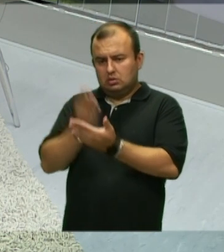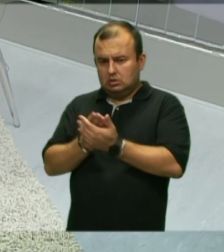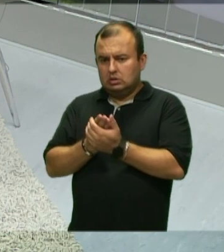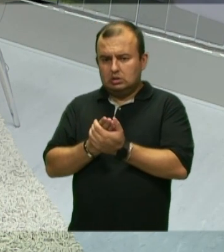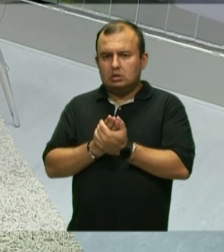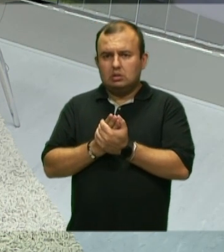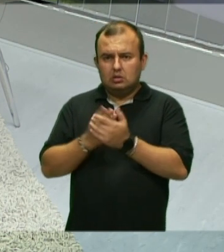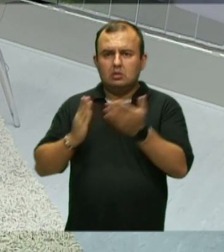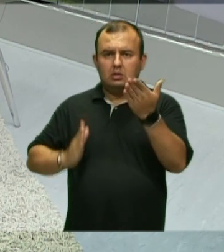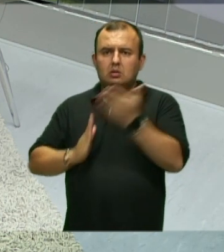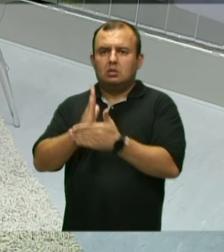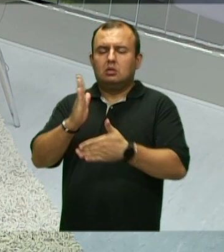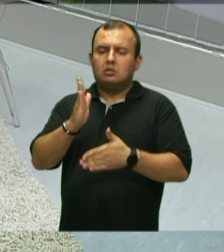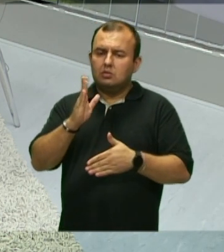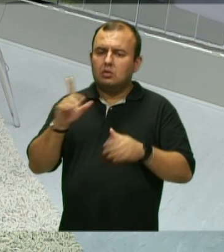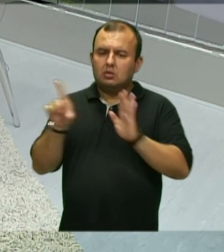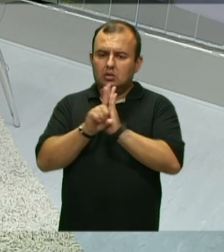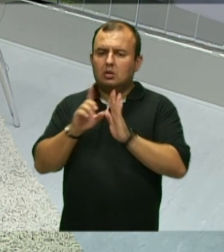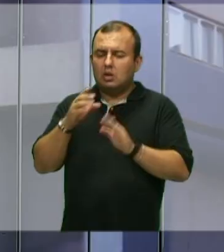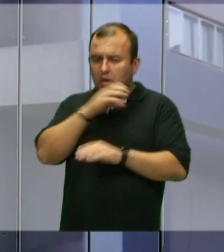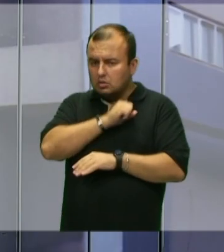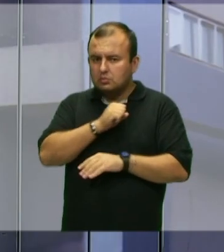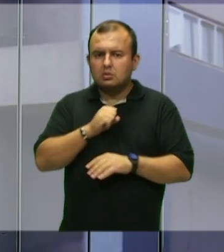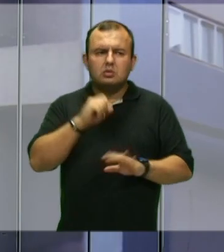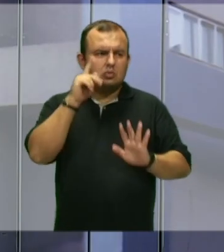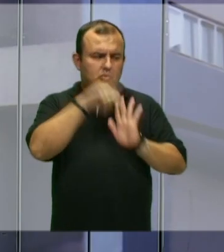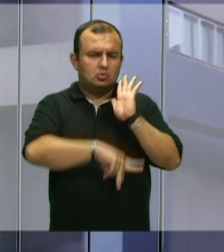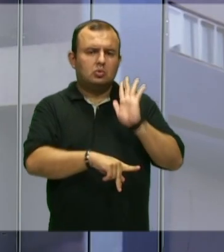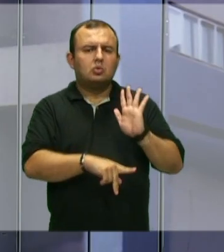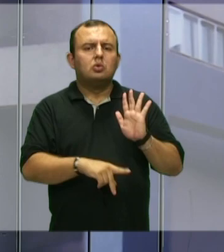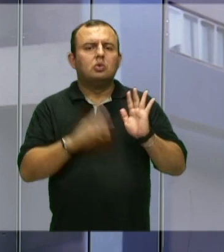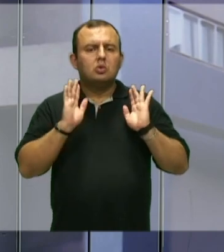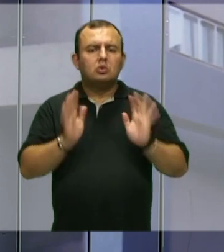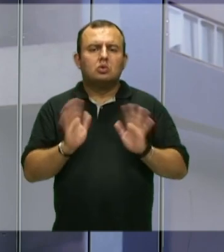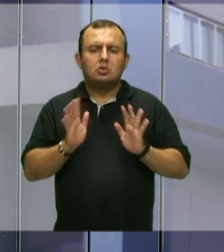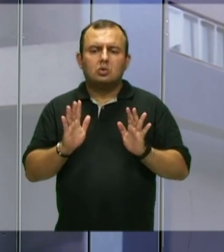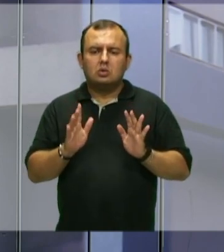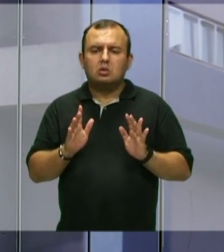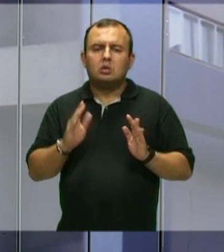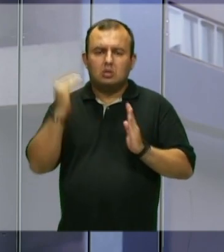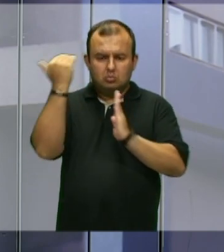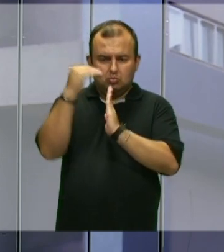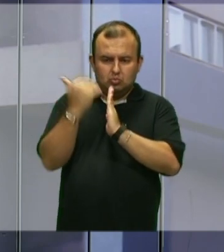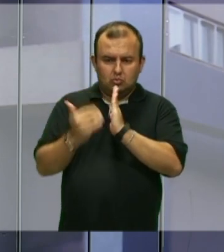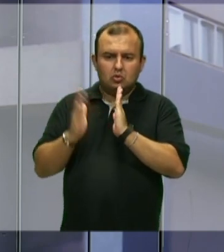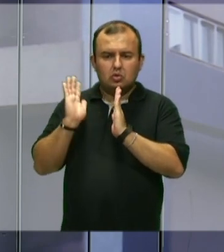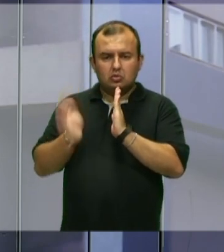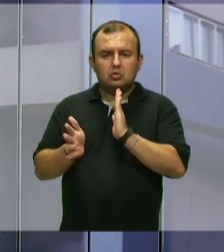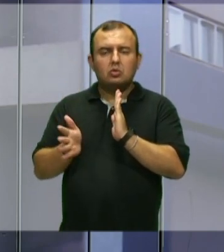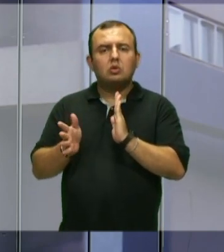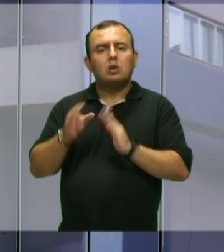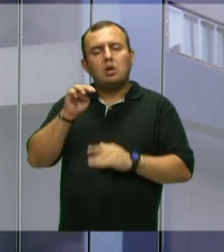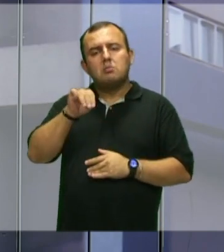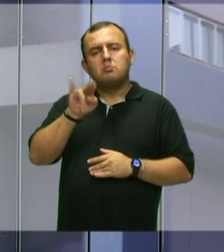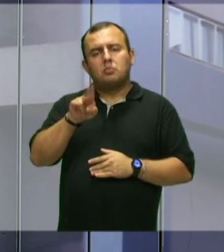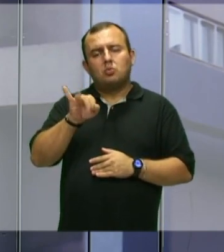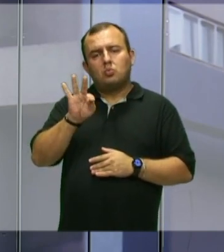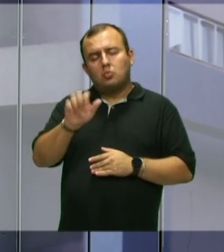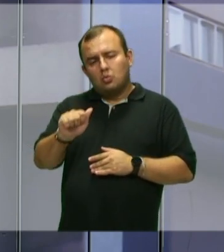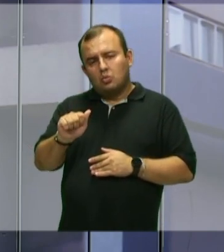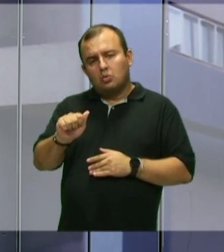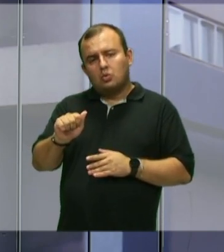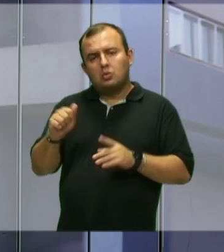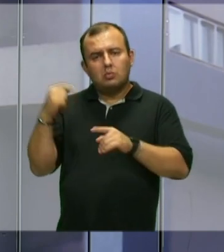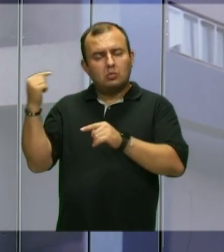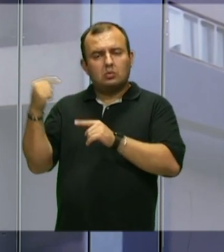será aprovada o mais breve possível? Sim, esse projeto já está, ele já tem a minuta já construída. Essa minuta, através do